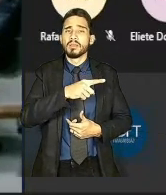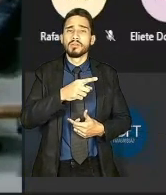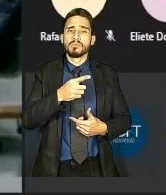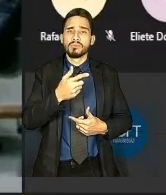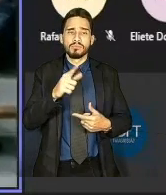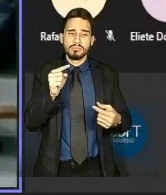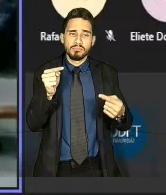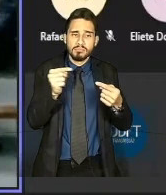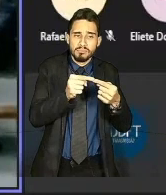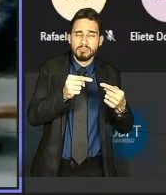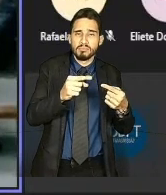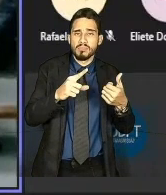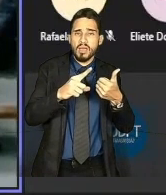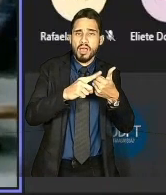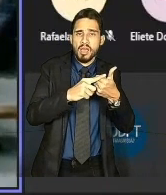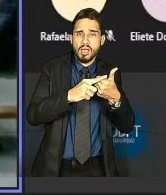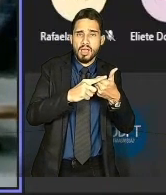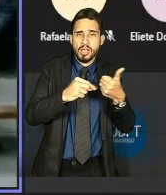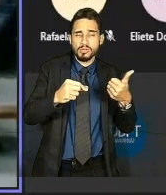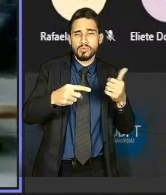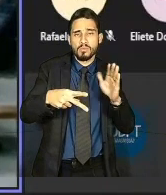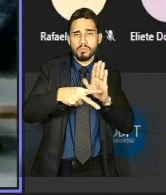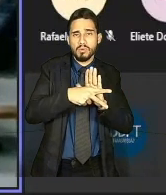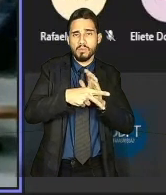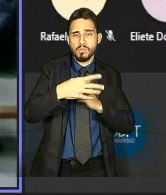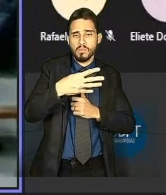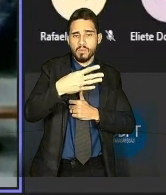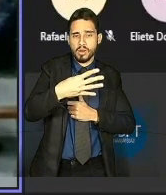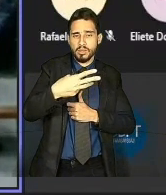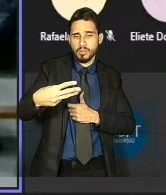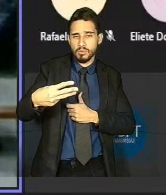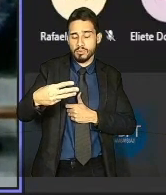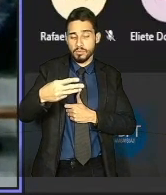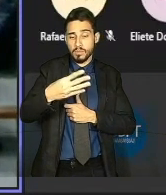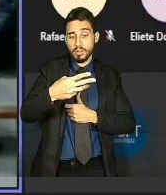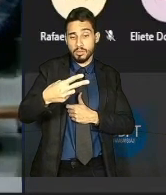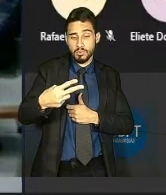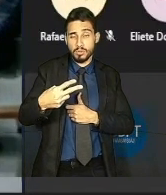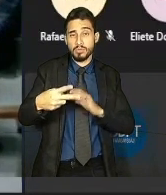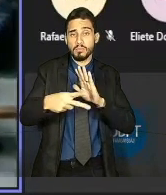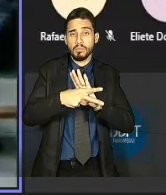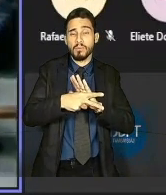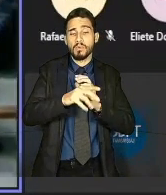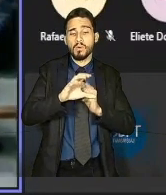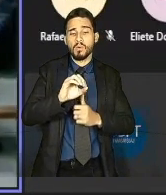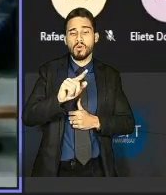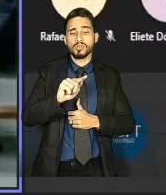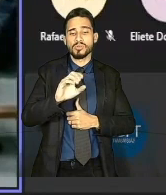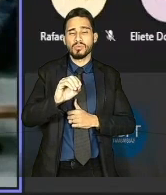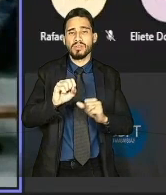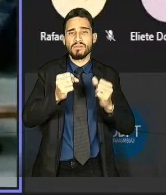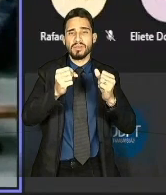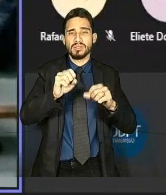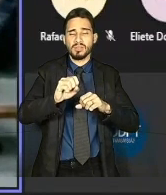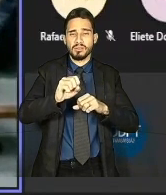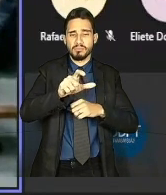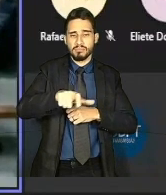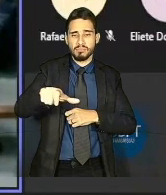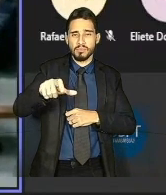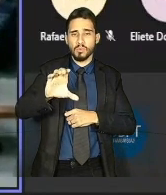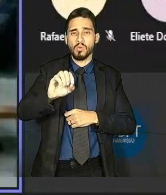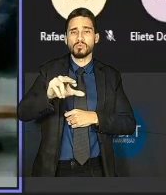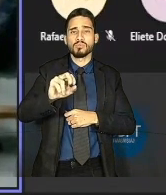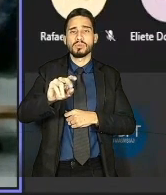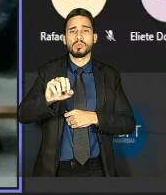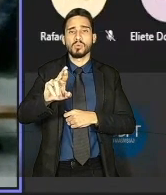consonância com o parágrafo único do artigo 42 do Código de Defesa do Consumidor, porque ali o termo utilizado é